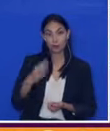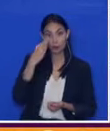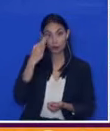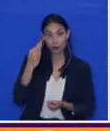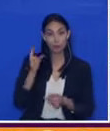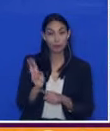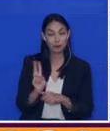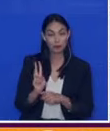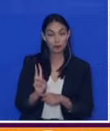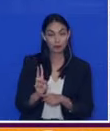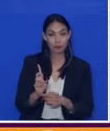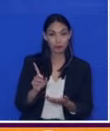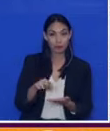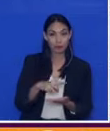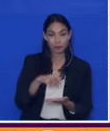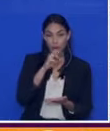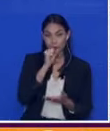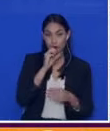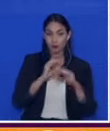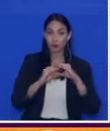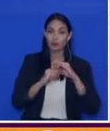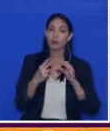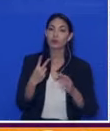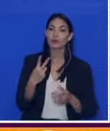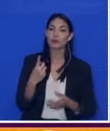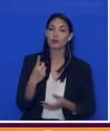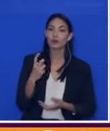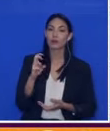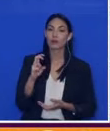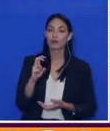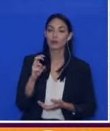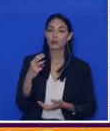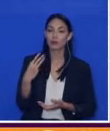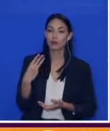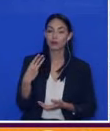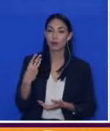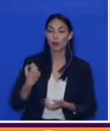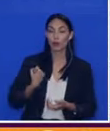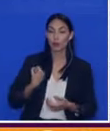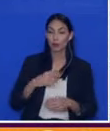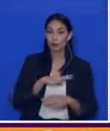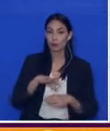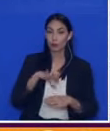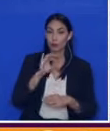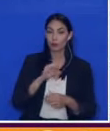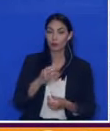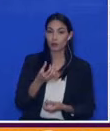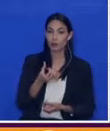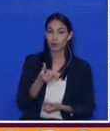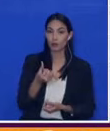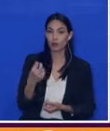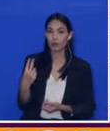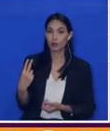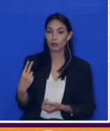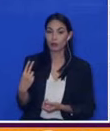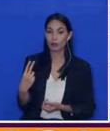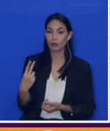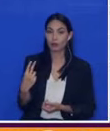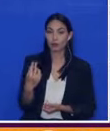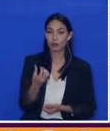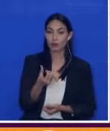Atenção, senhoras auditoras, Lotomania, concurso número 2153. Números sorteados,